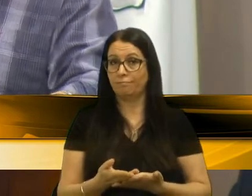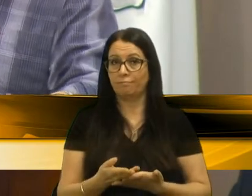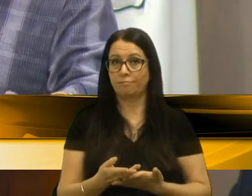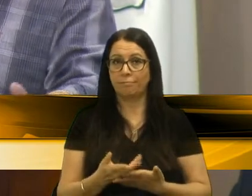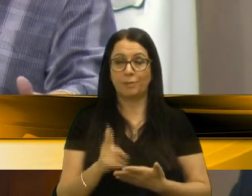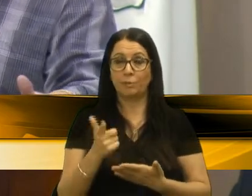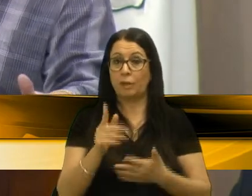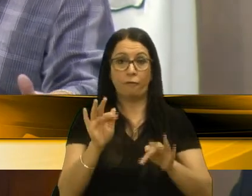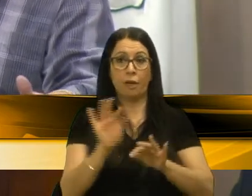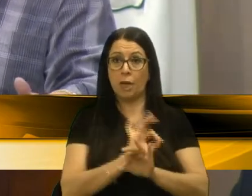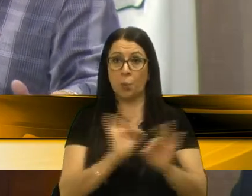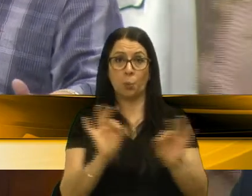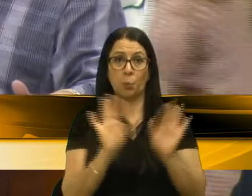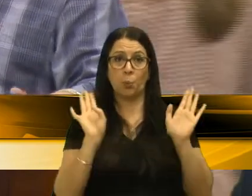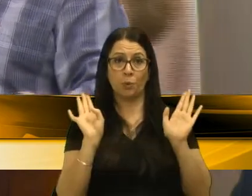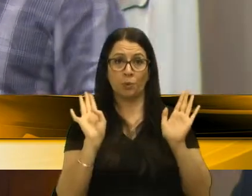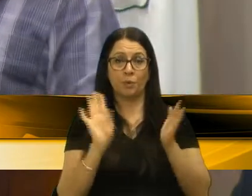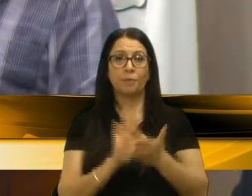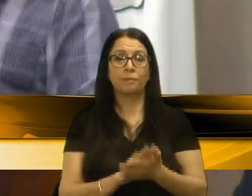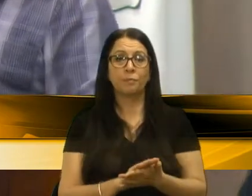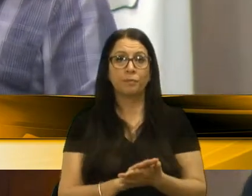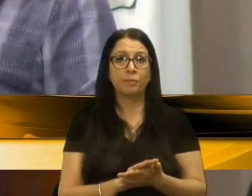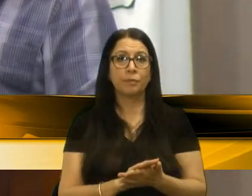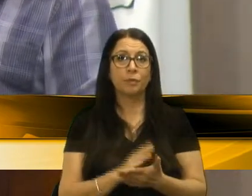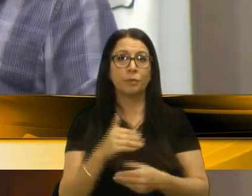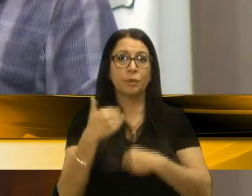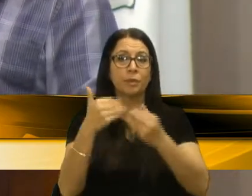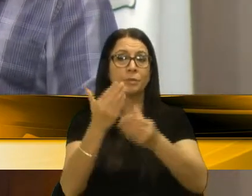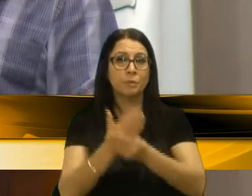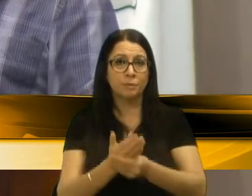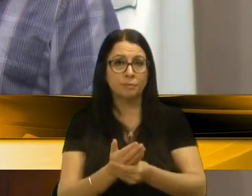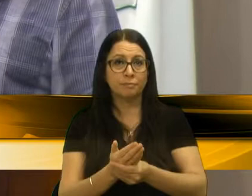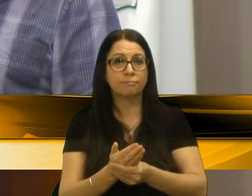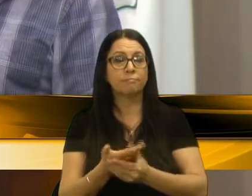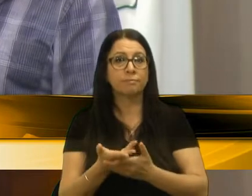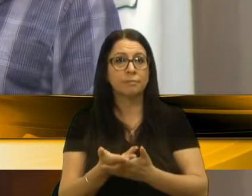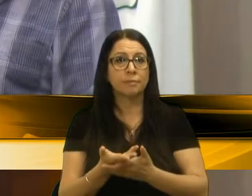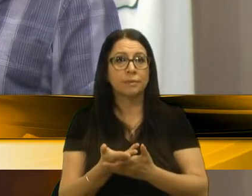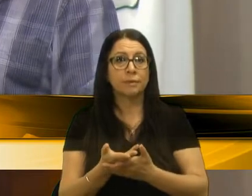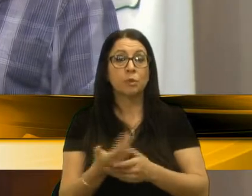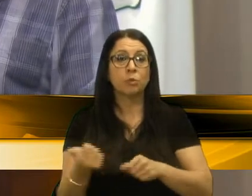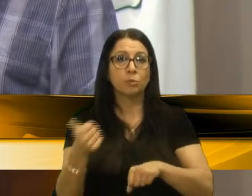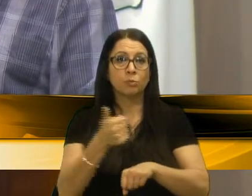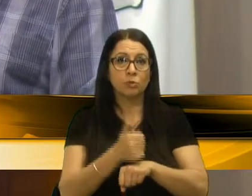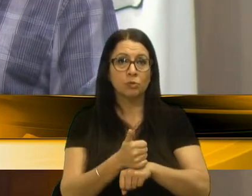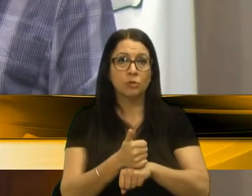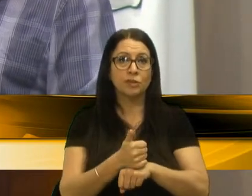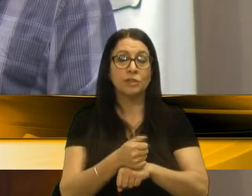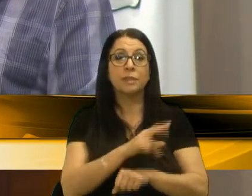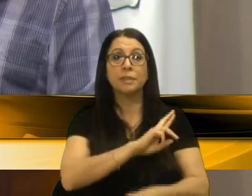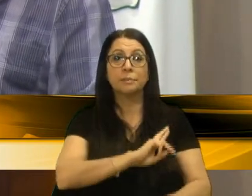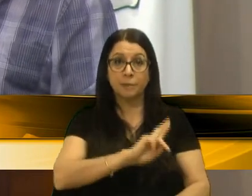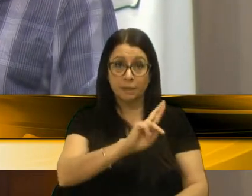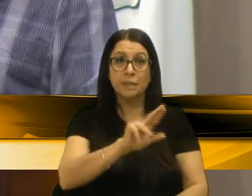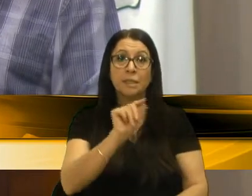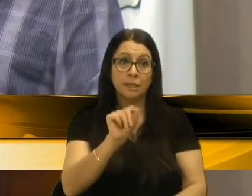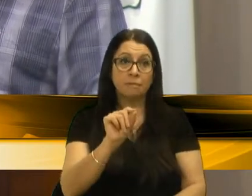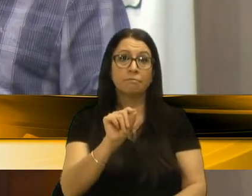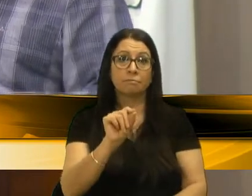fim nenhum, né, a esse processo. Então o substitutivo, ele representa